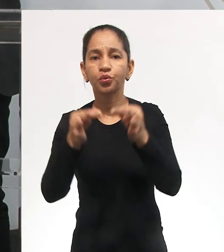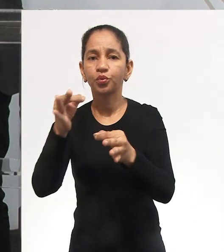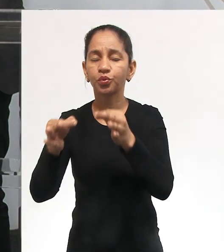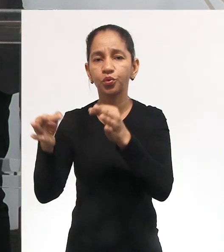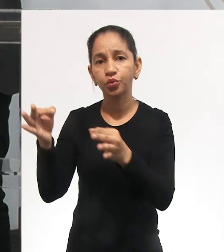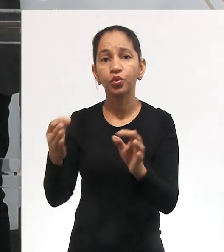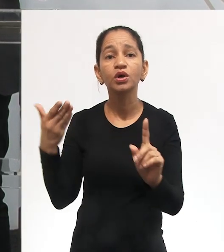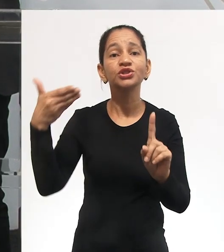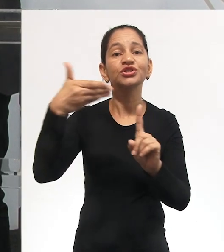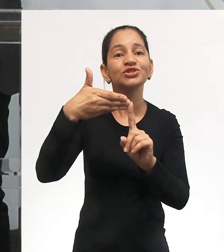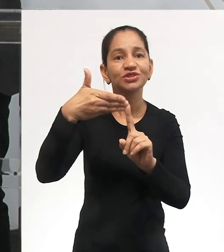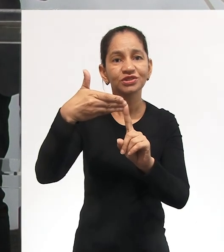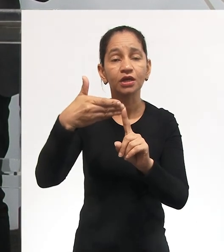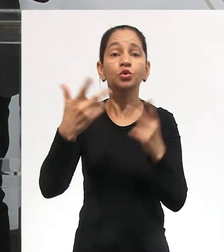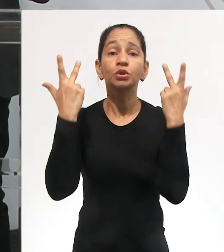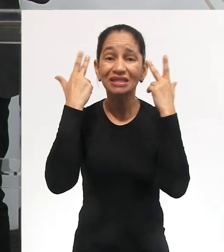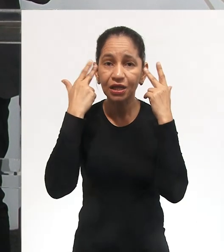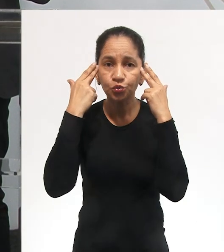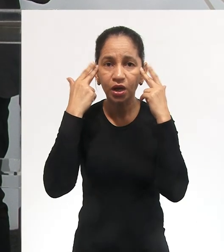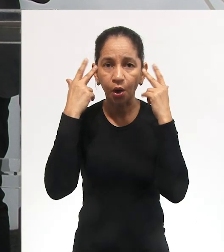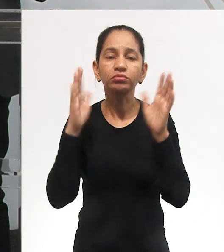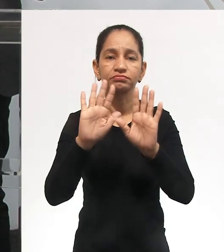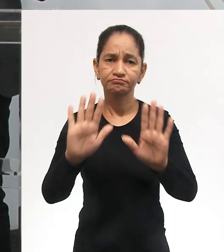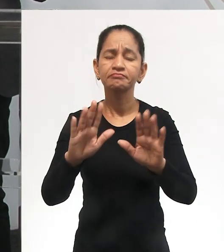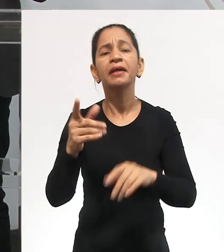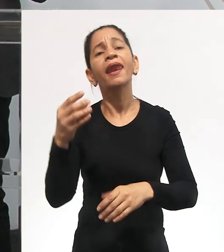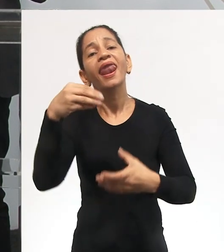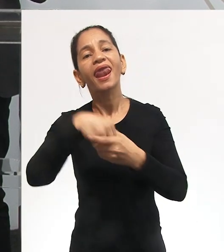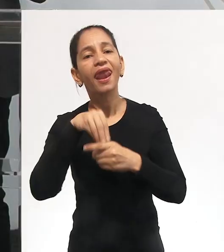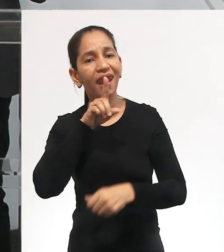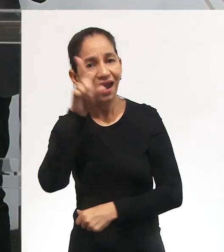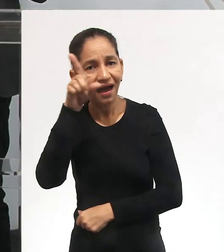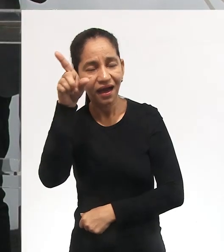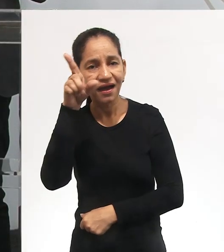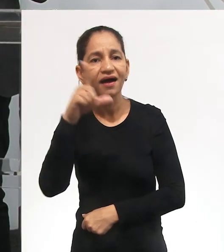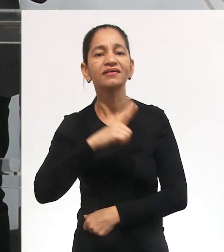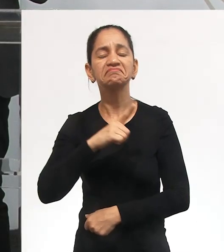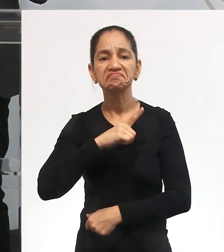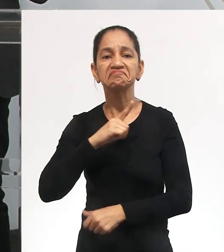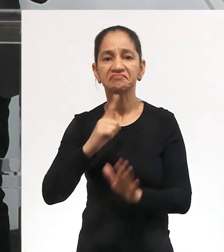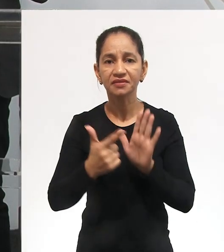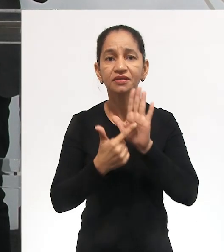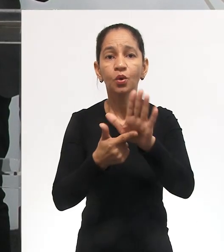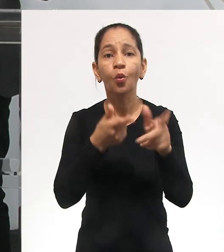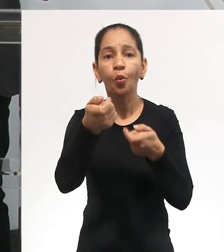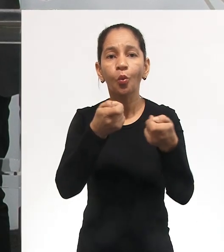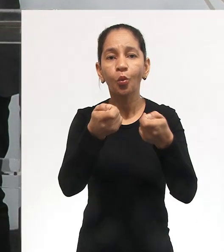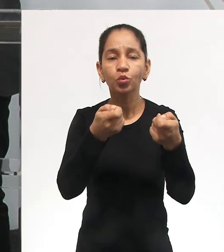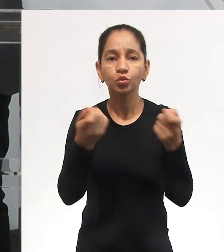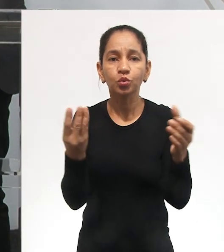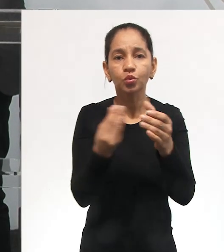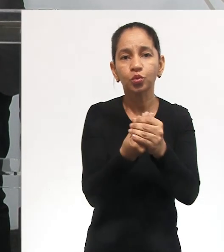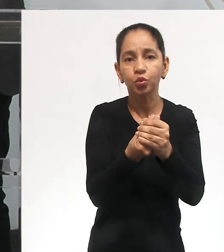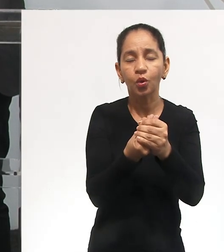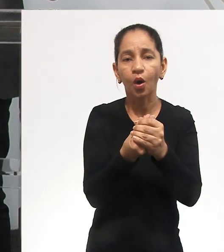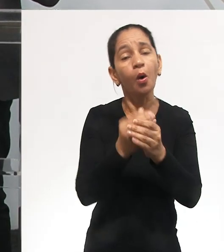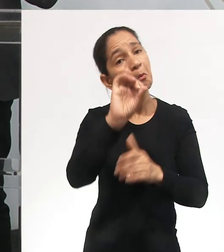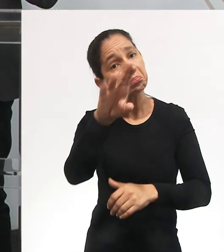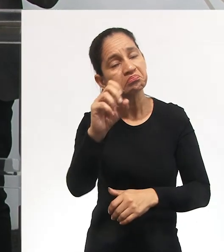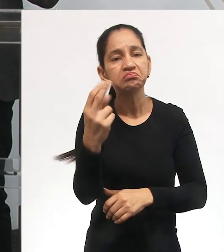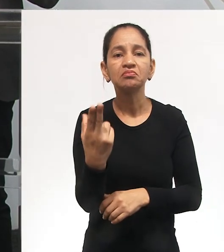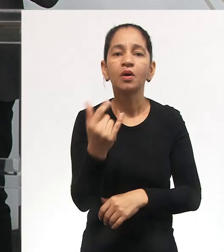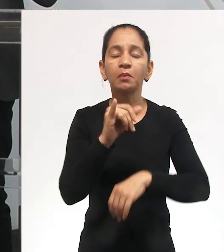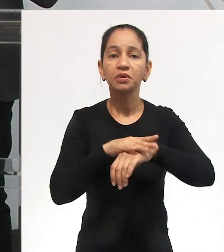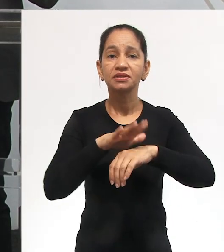externo, né? Geralmente, dentro do Poder Executivo, né, você vai ter, né, essa figura do controle interno, né? E aí, se você tiver, por exemplo, lá no âmbito